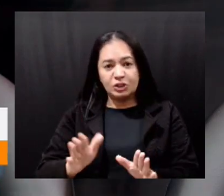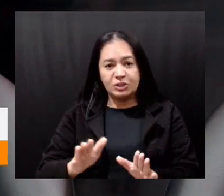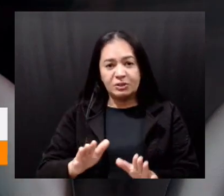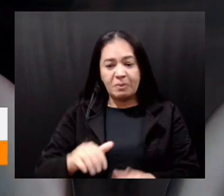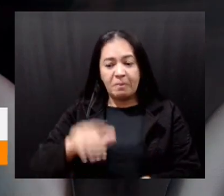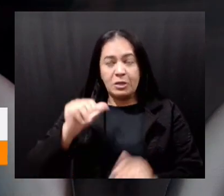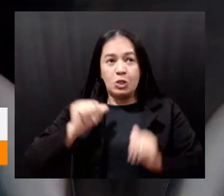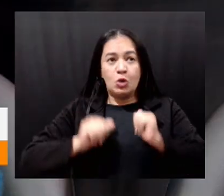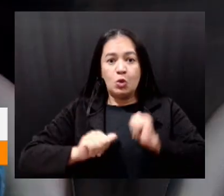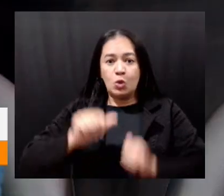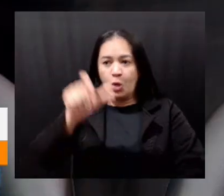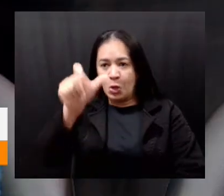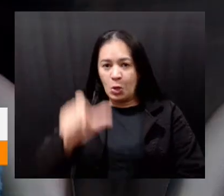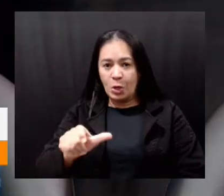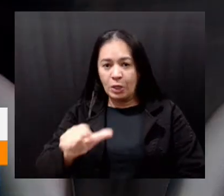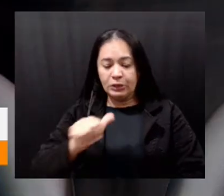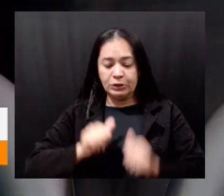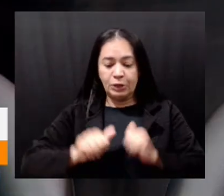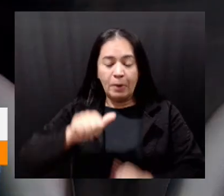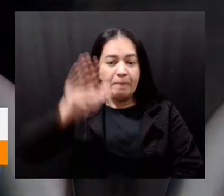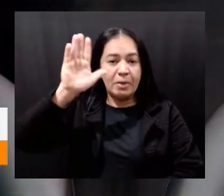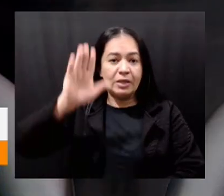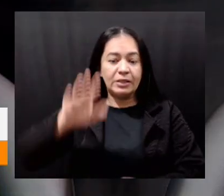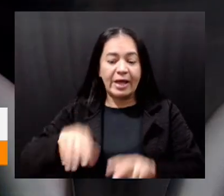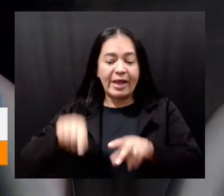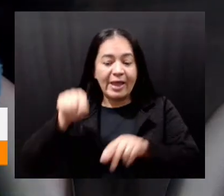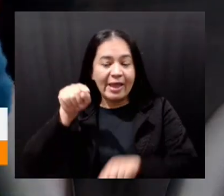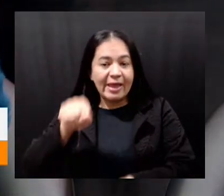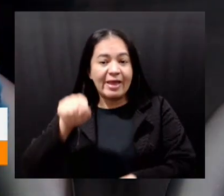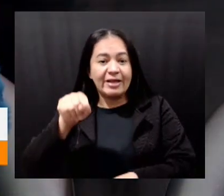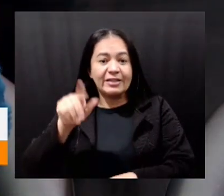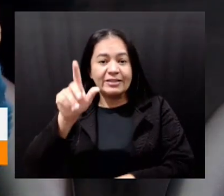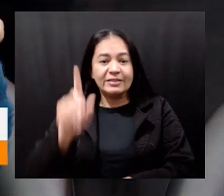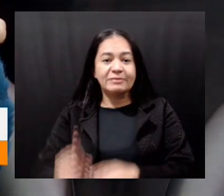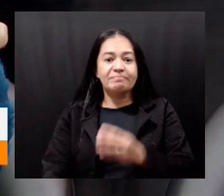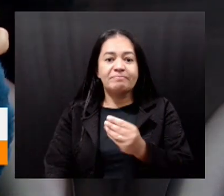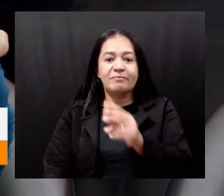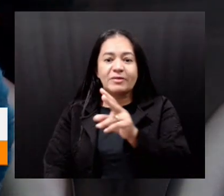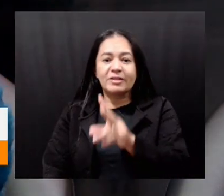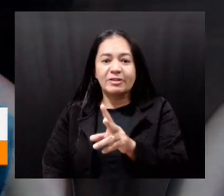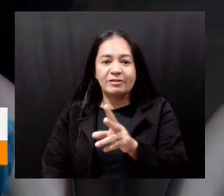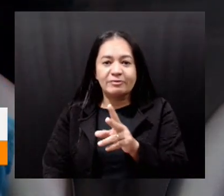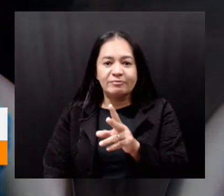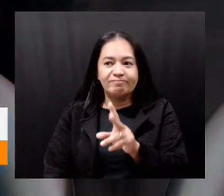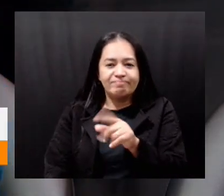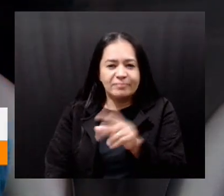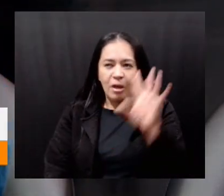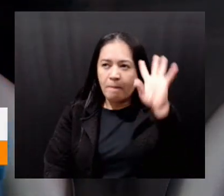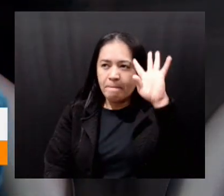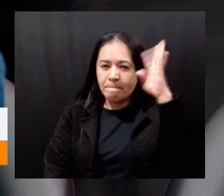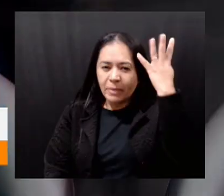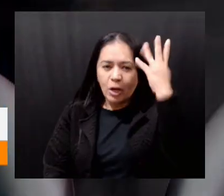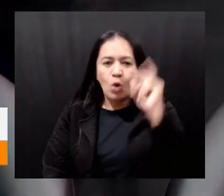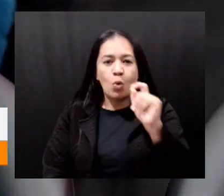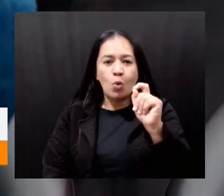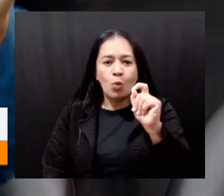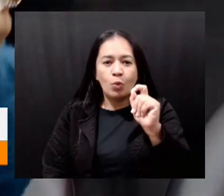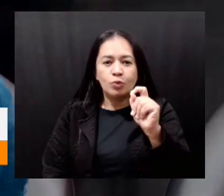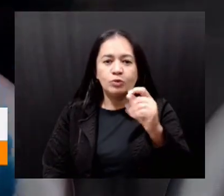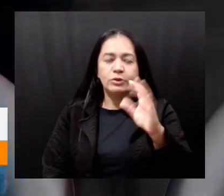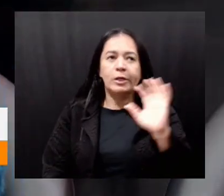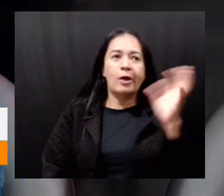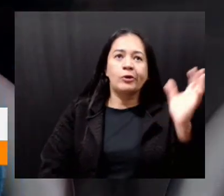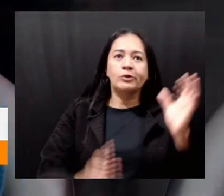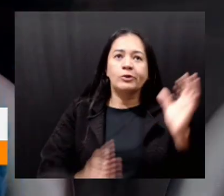mais ansiosa, e aí ela tem isso como um gatilho, né, de uma situação de guerra ou da situação